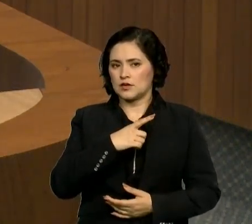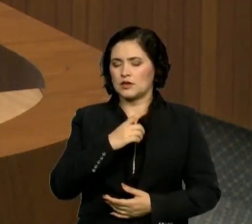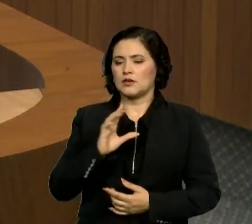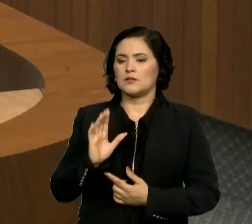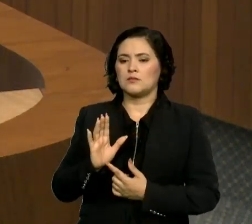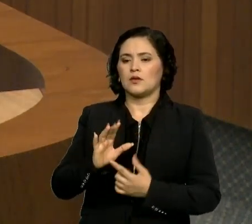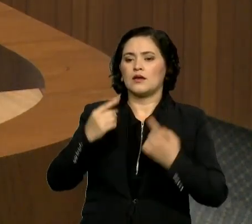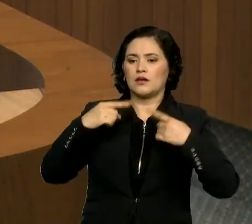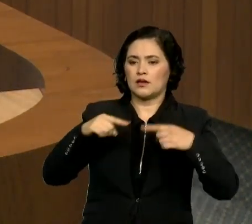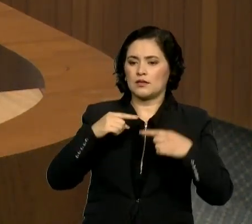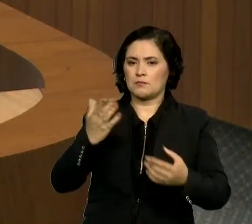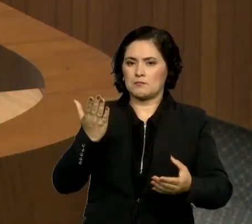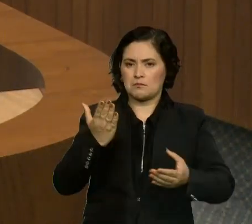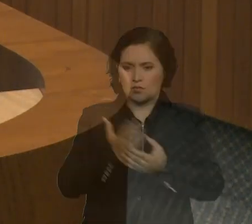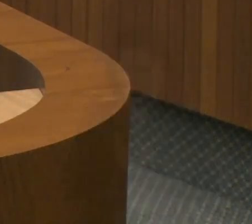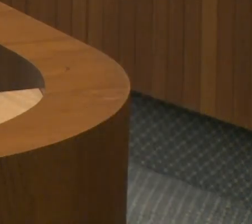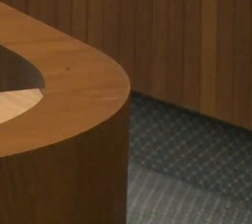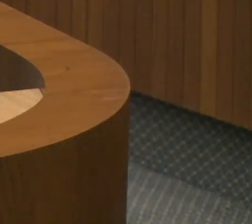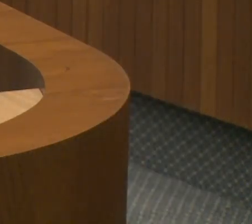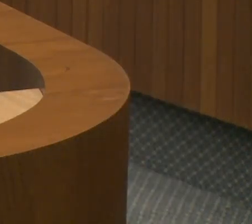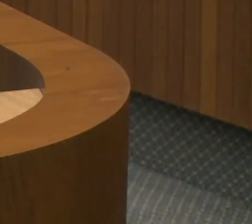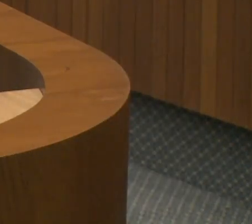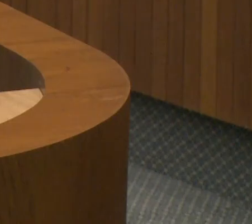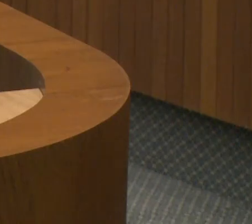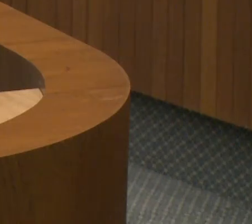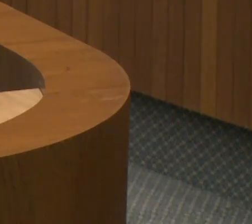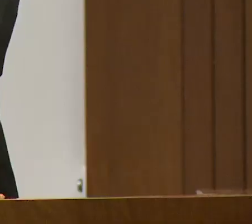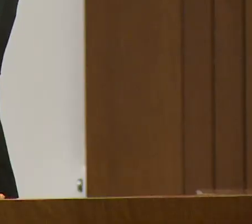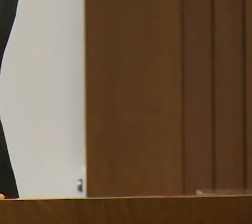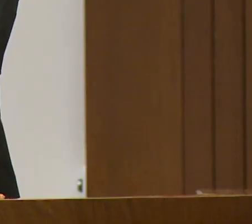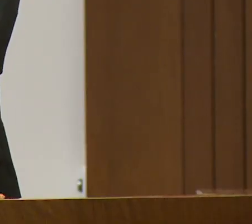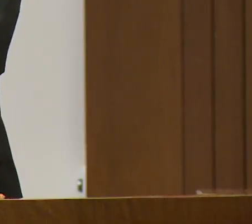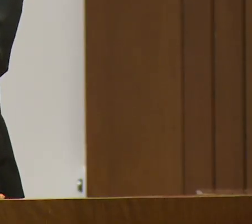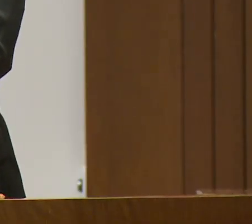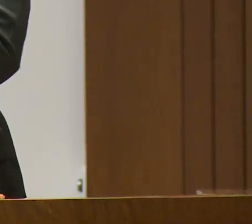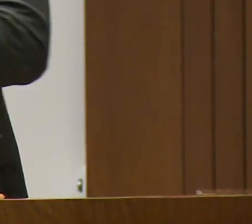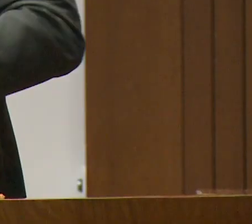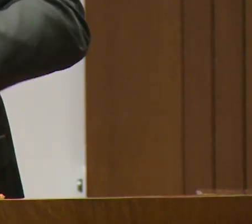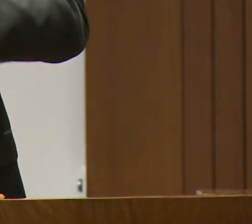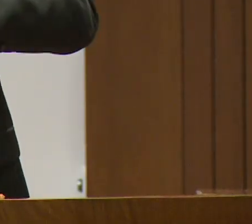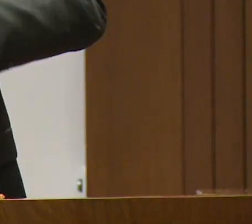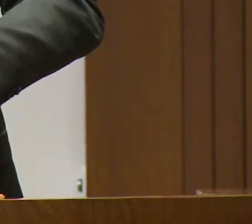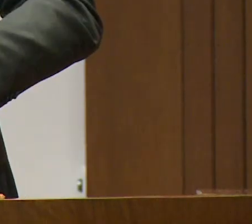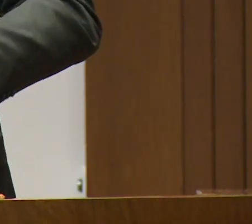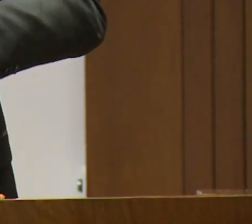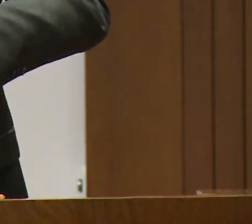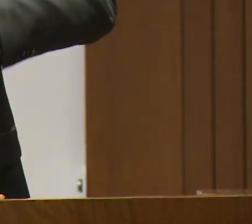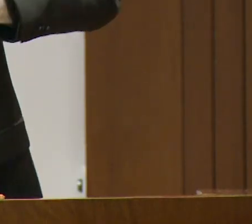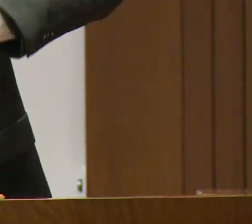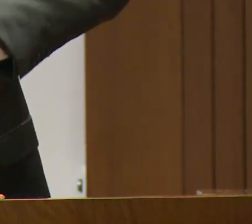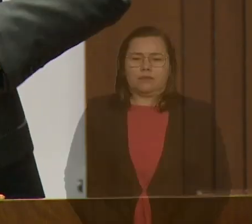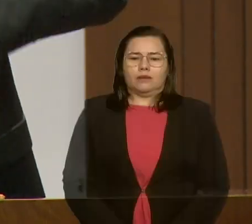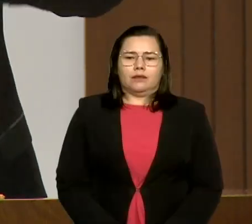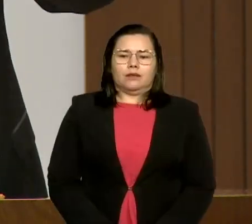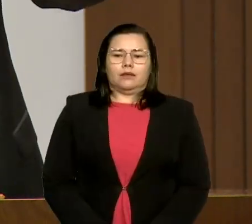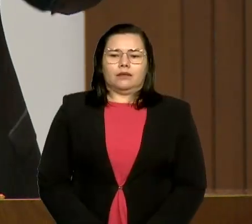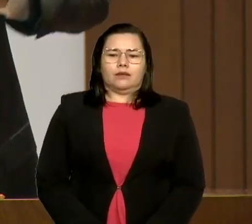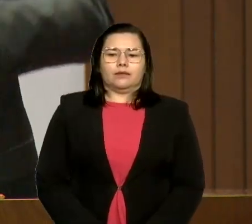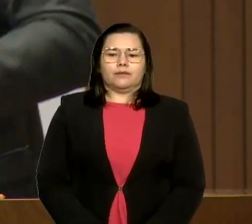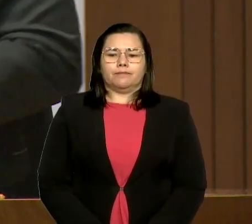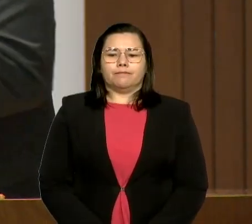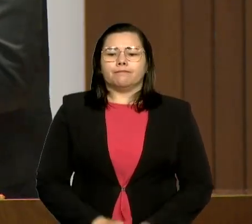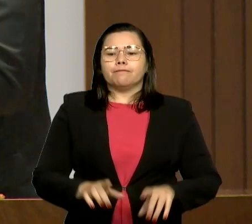uma denúncia, o diretor do Colégio Bom Pastor. A gente sobe aqui à tribuna para falar dos casos